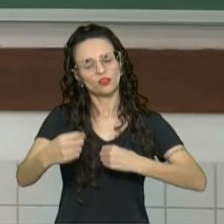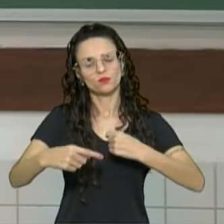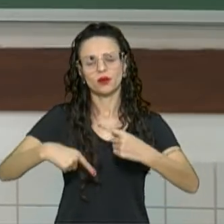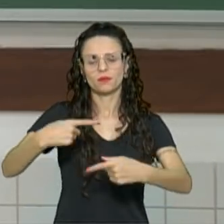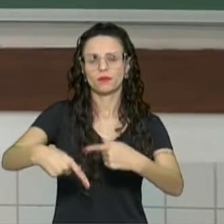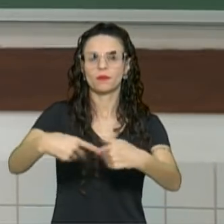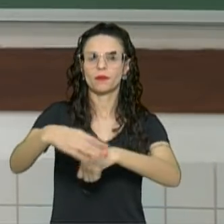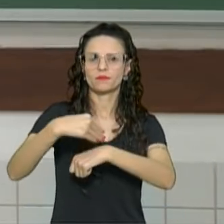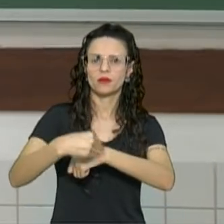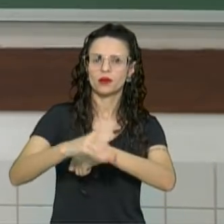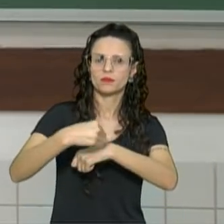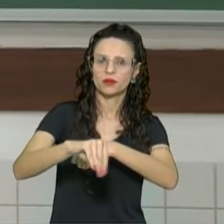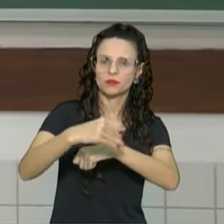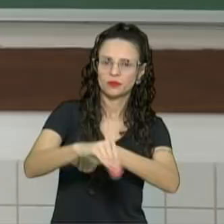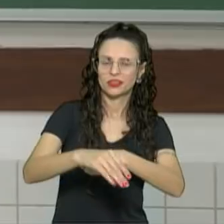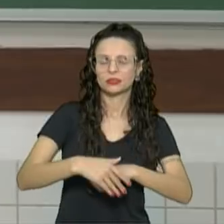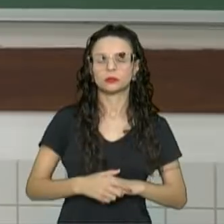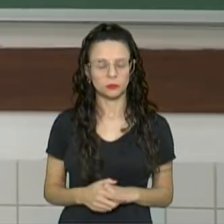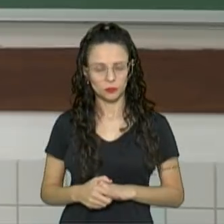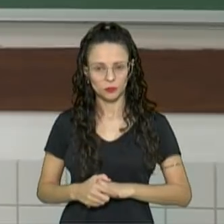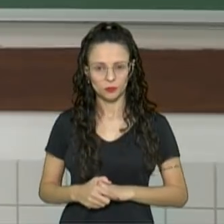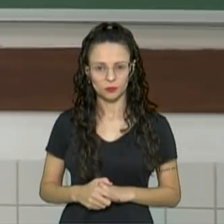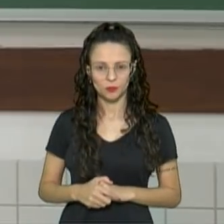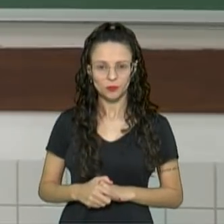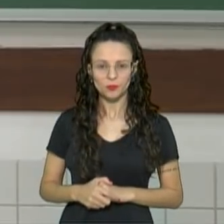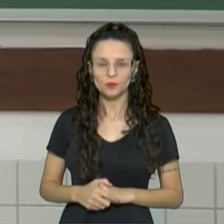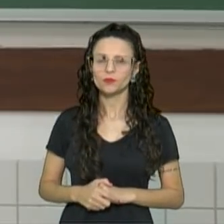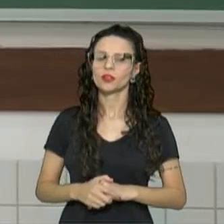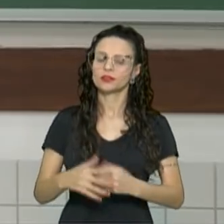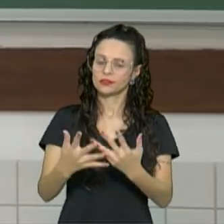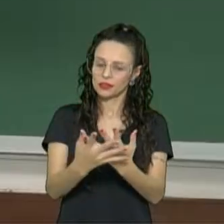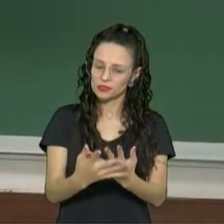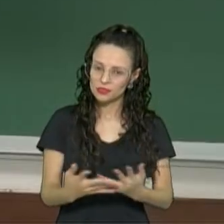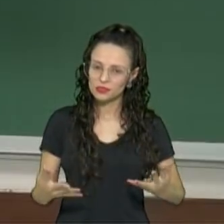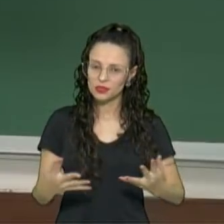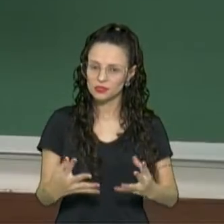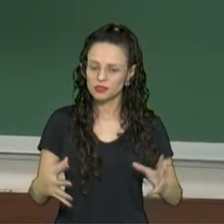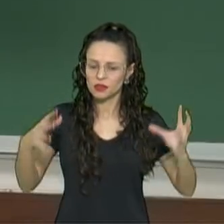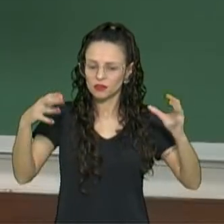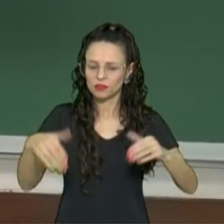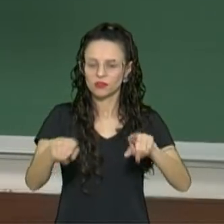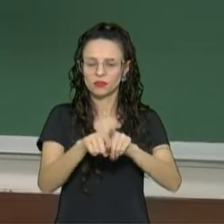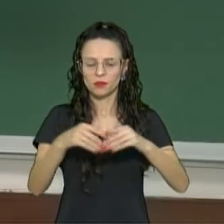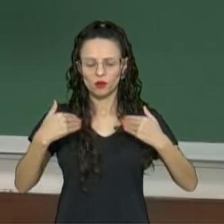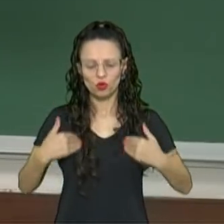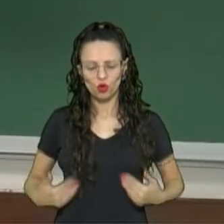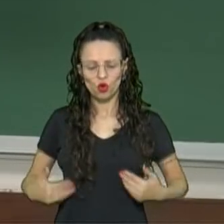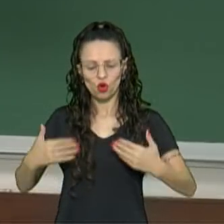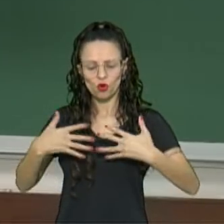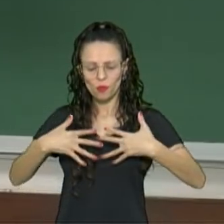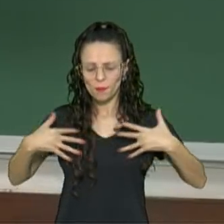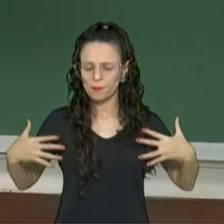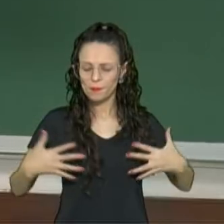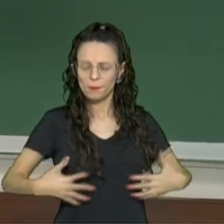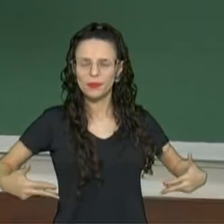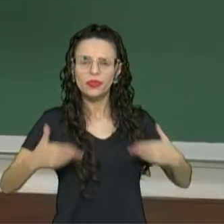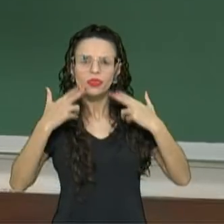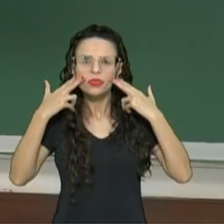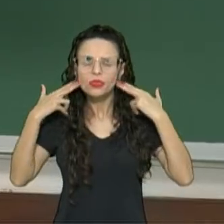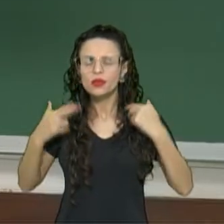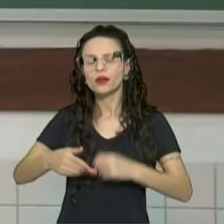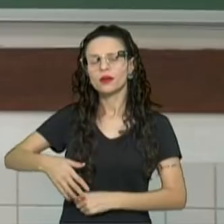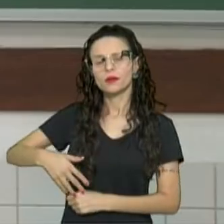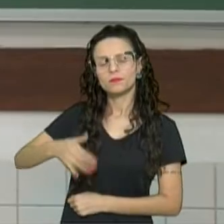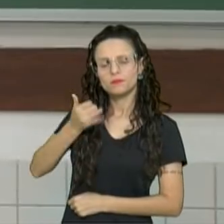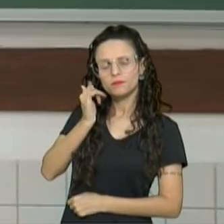né? Então ela continua acontecendo, desde as cestarias, as pinturas corporais, os mitos,